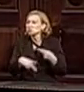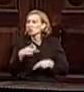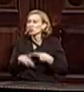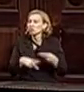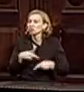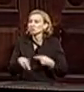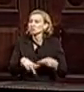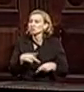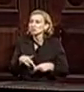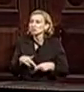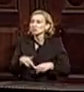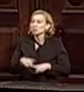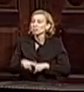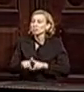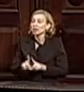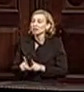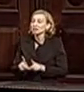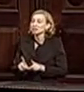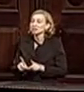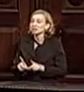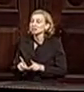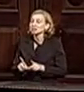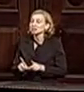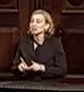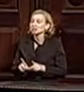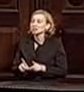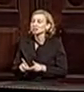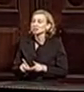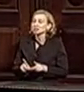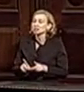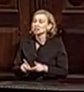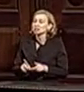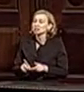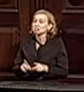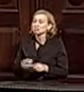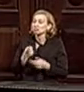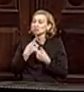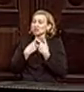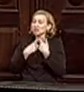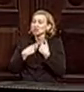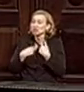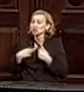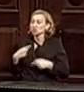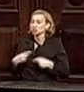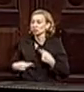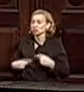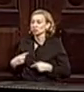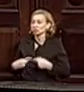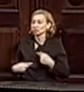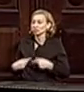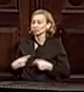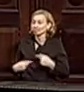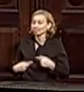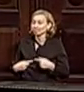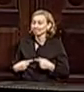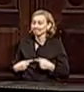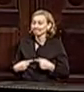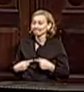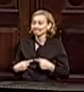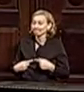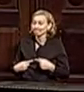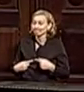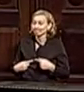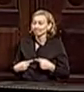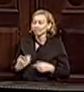pela vontade dos governantes desse Estado. Isso é importante ser dito. O